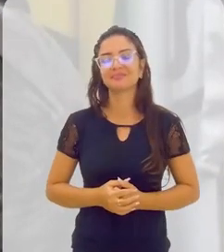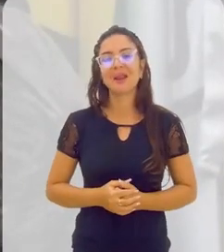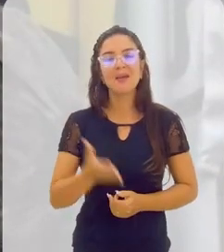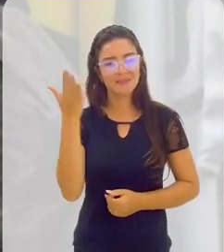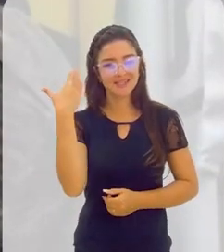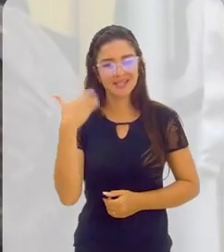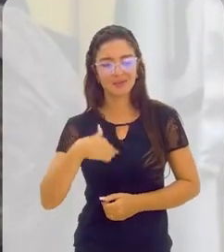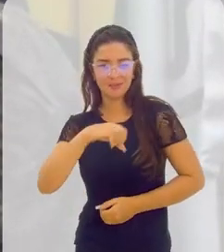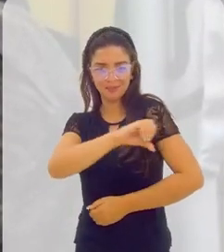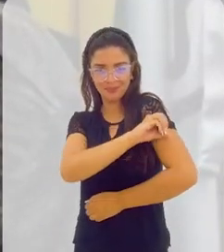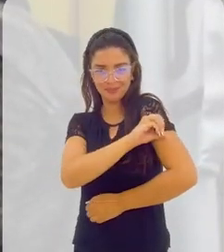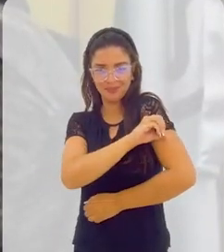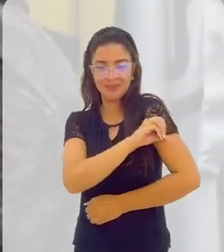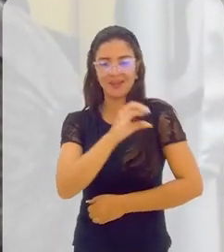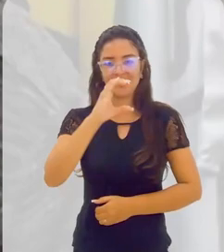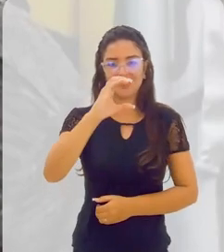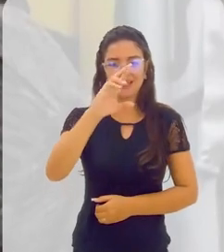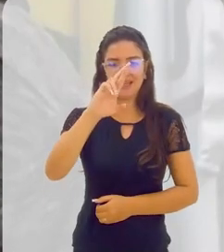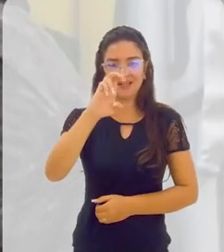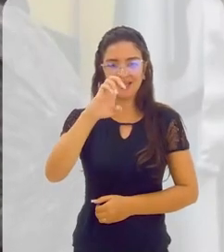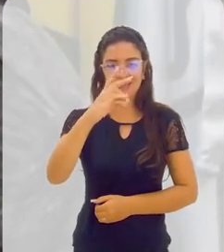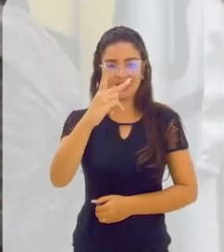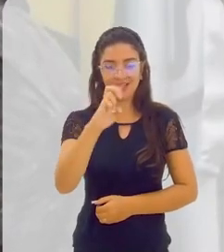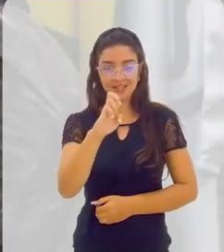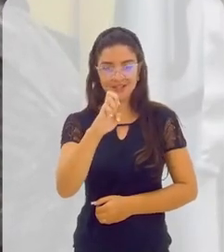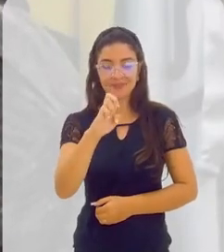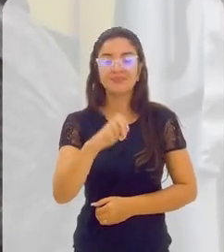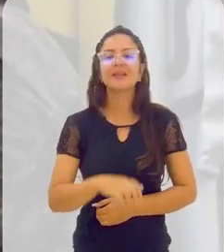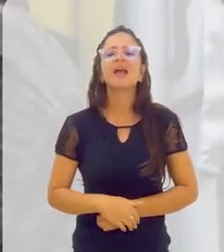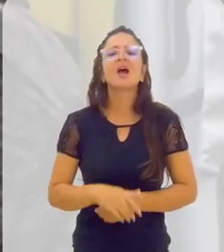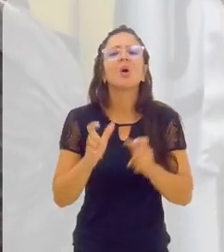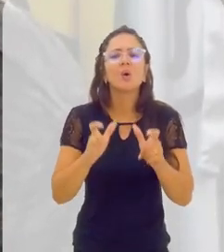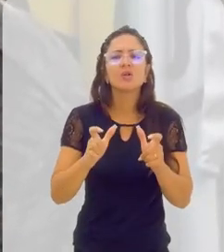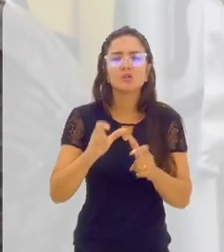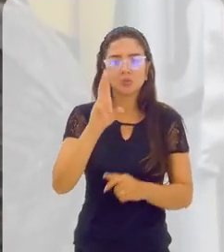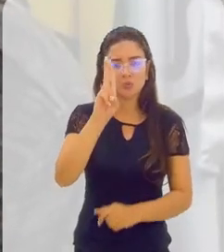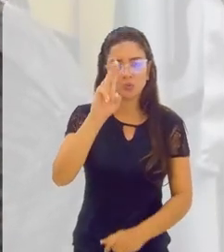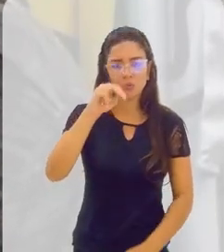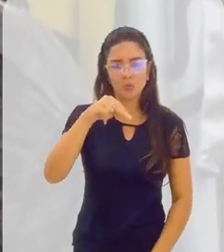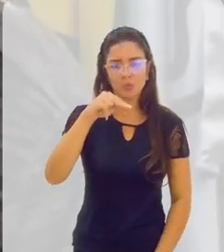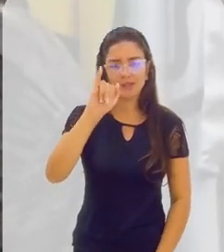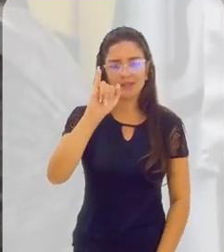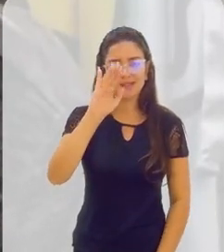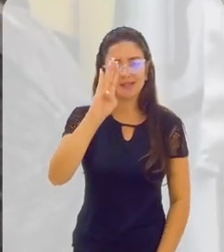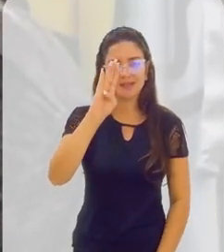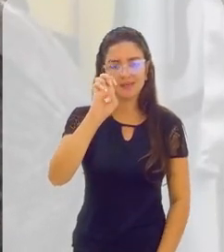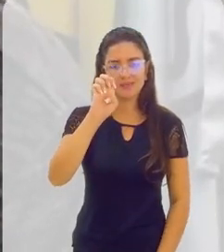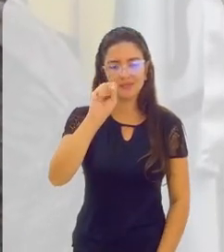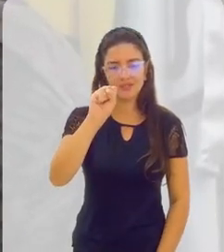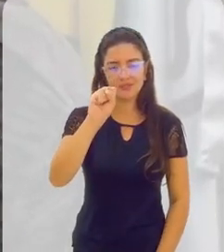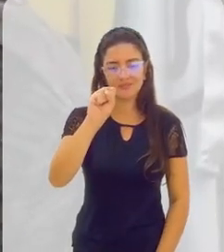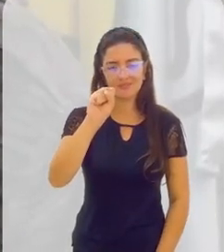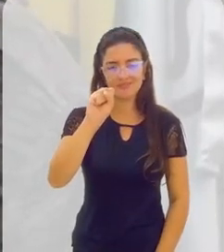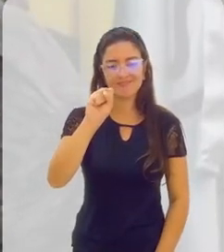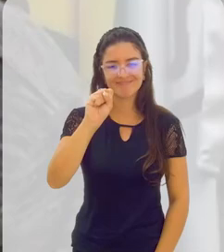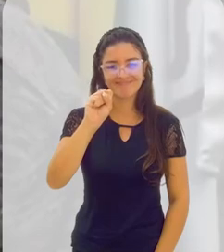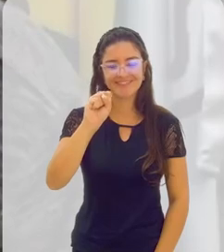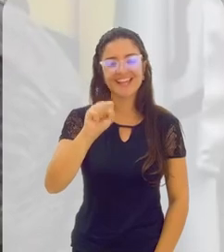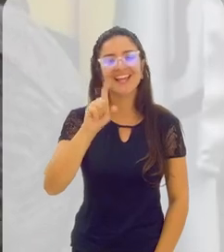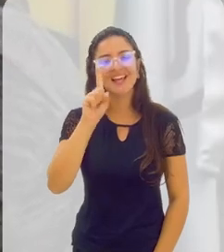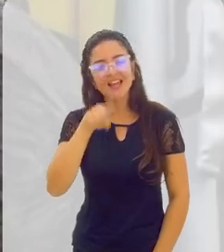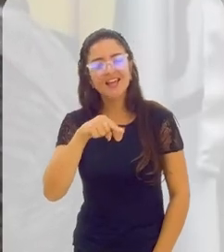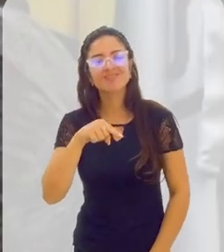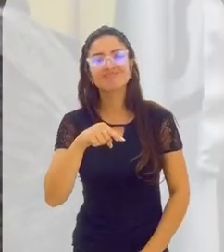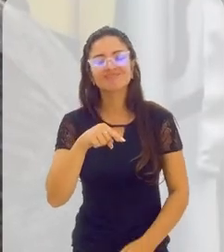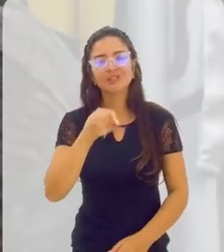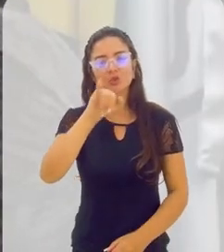eu fiz a creche que era da unibes que é uma organização Judaica onde a gente ficava o dia inteiro então nós